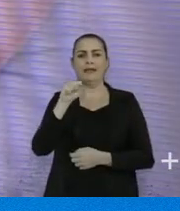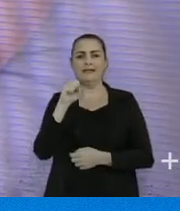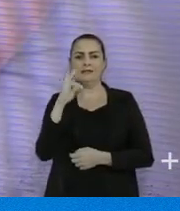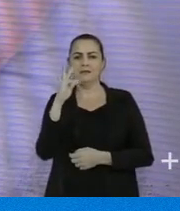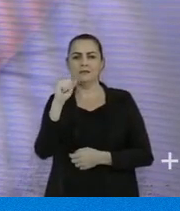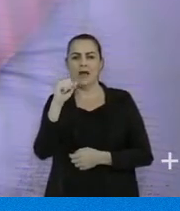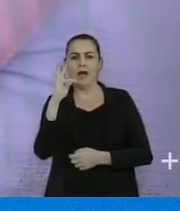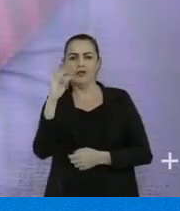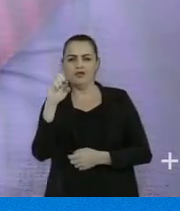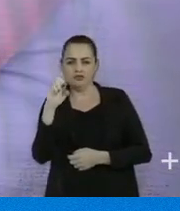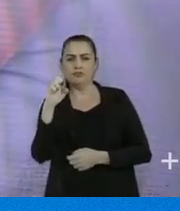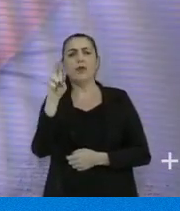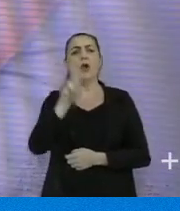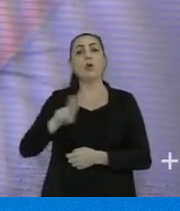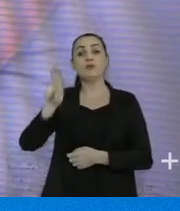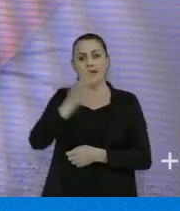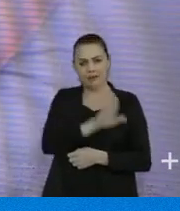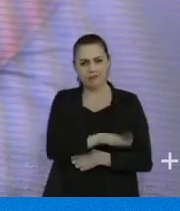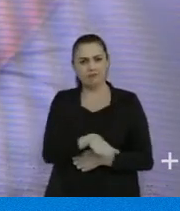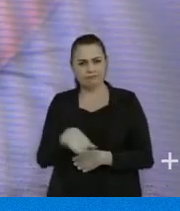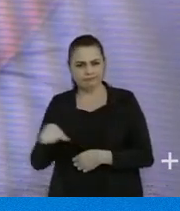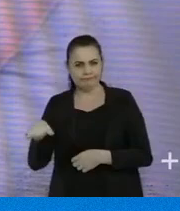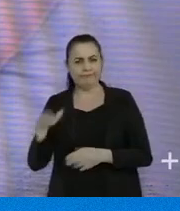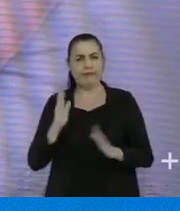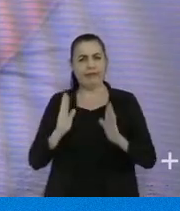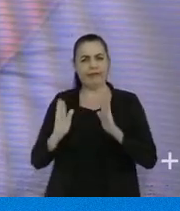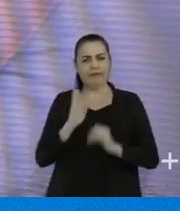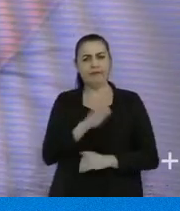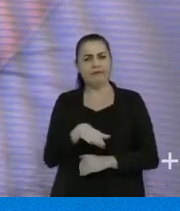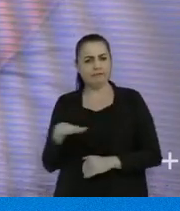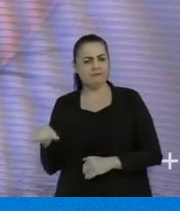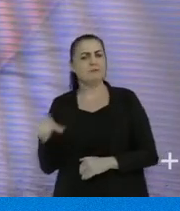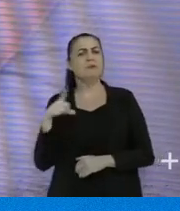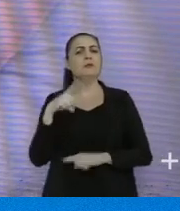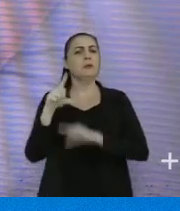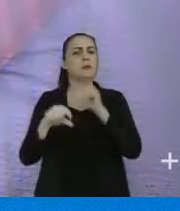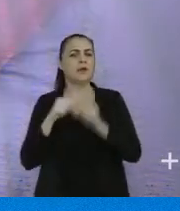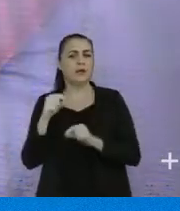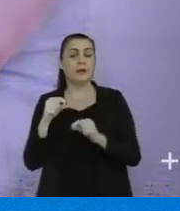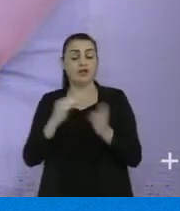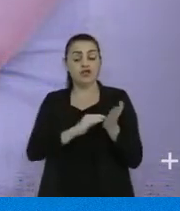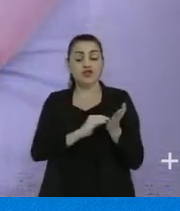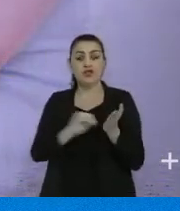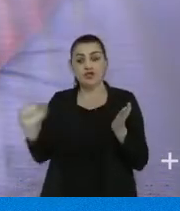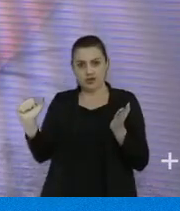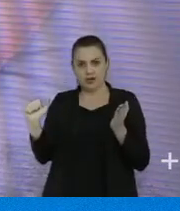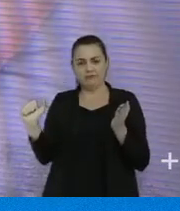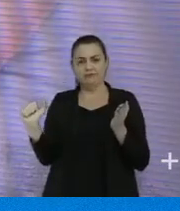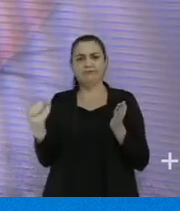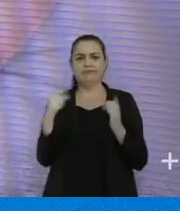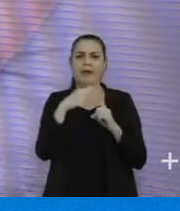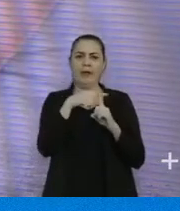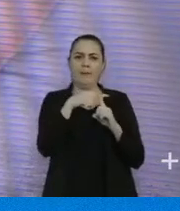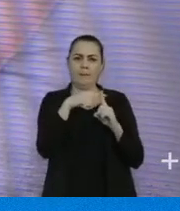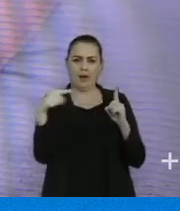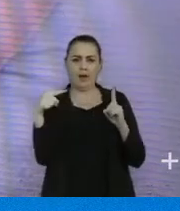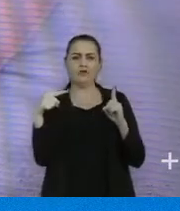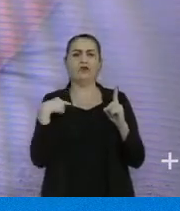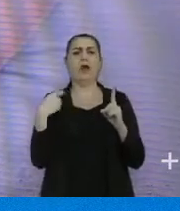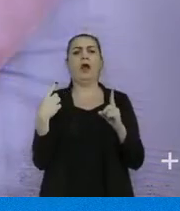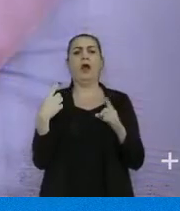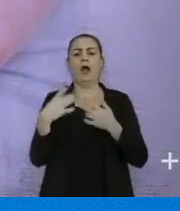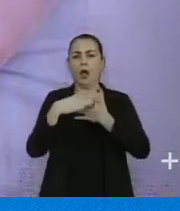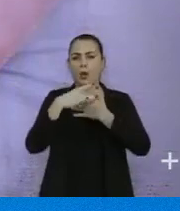que age de uma forma interessante porque elimina uma parte da gordura ingerida. Sibutramina é